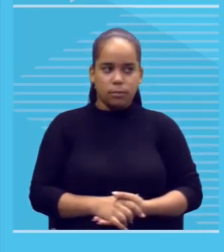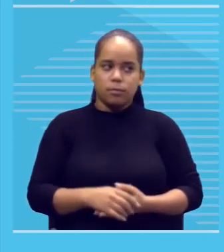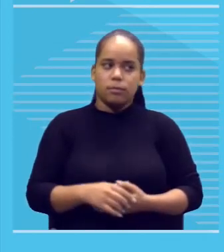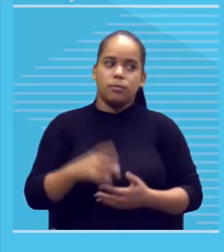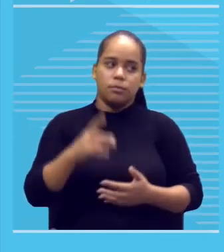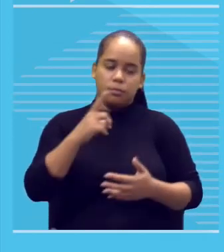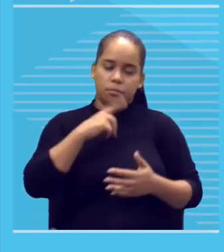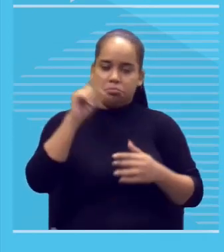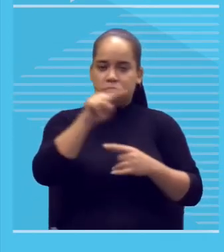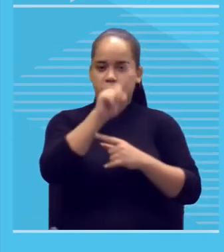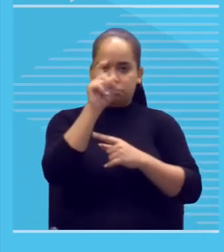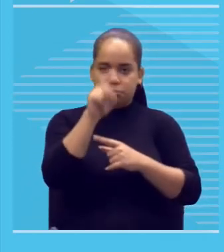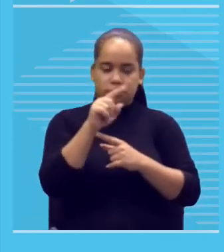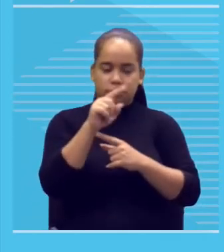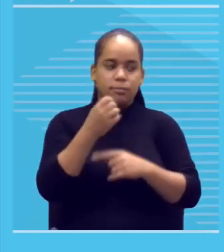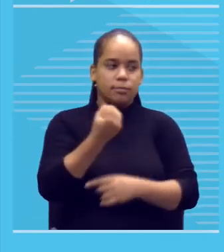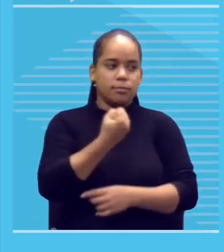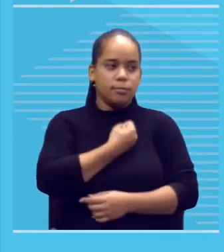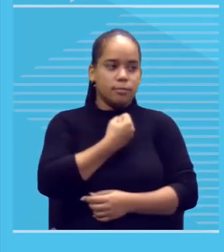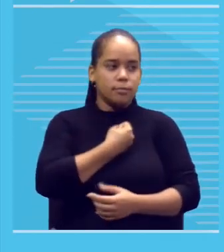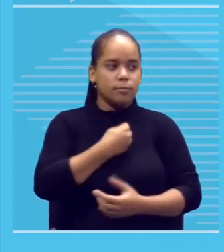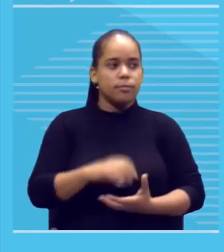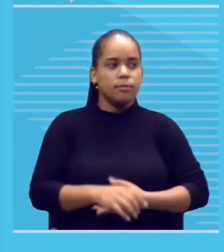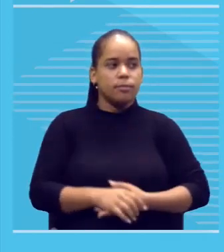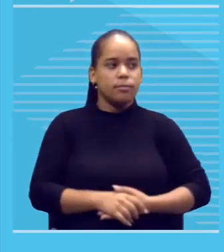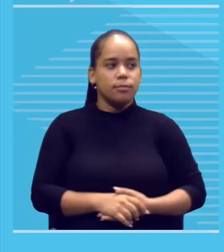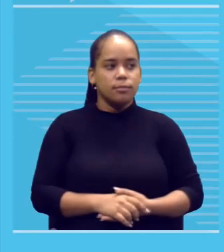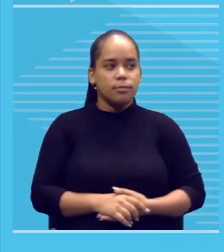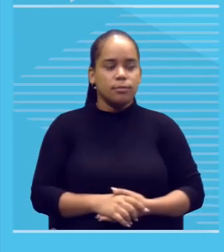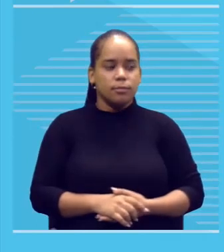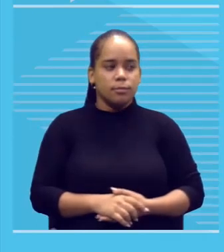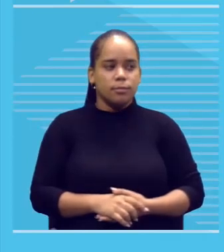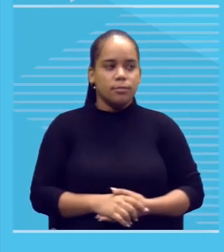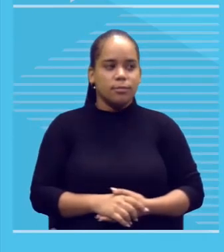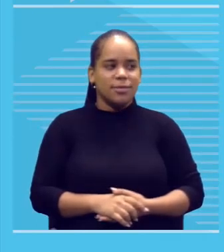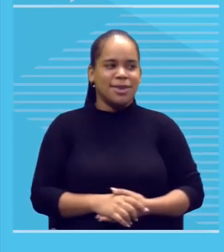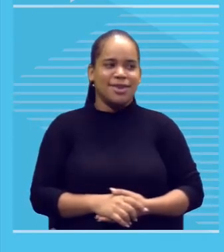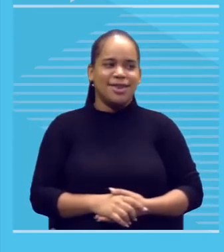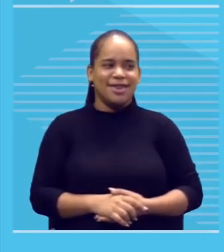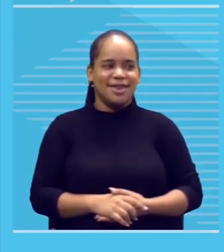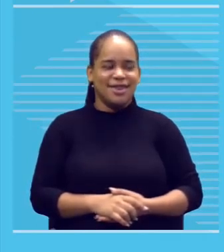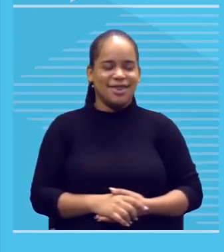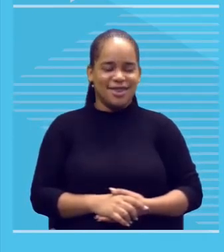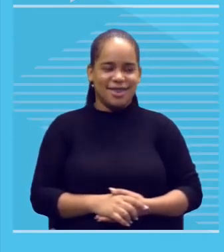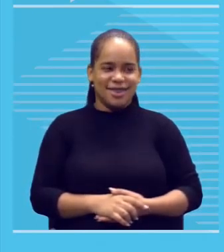o nosso termo desconhecido Nossa Senhora chama na caneta